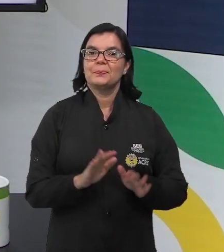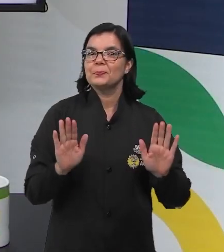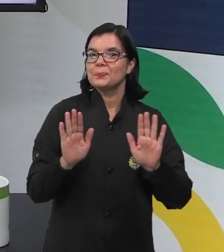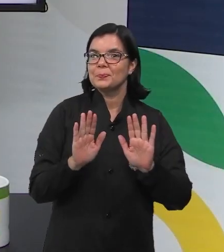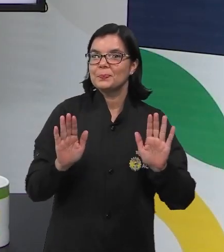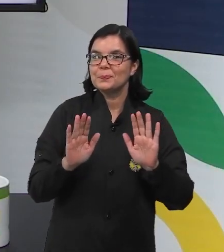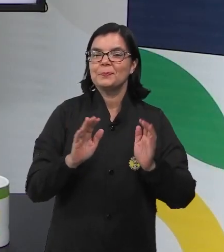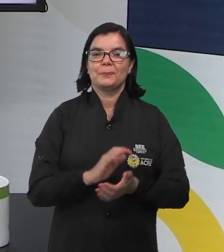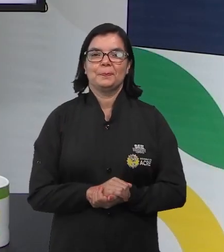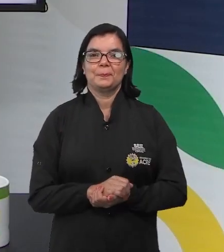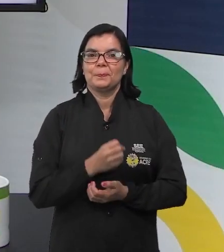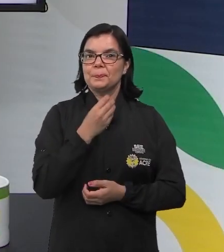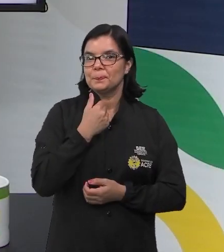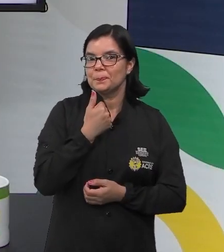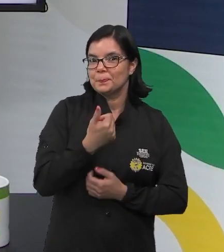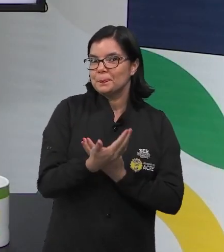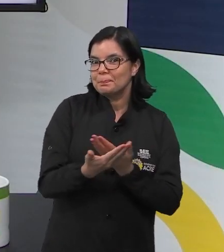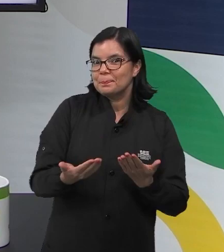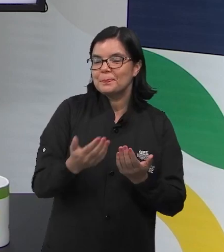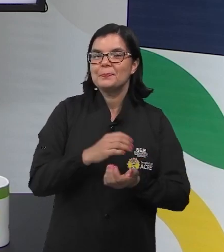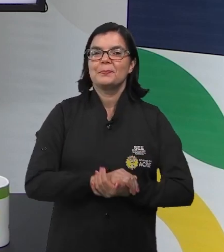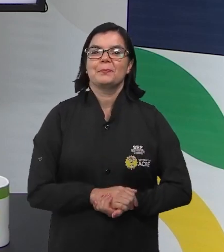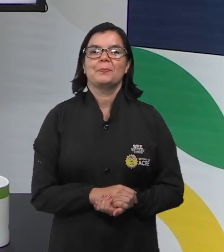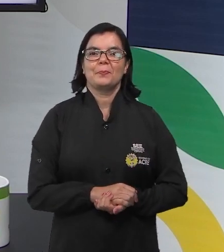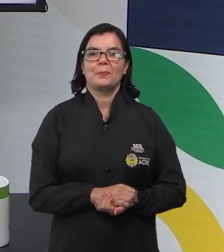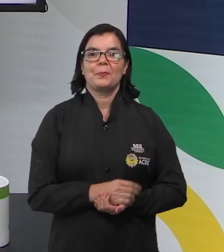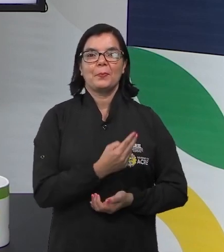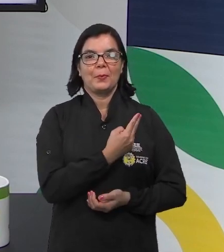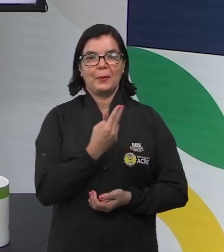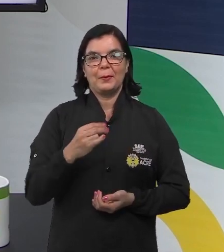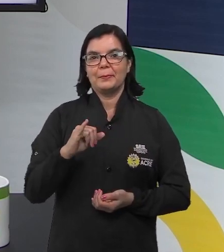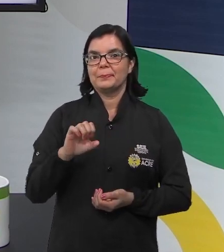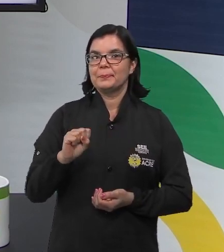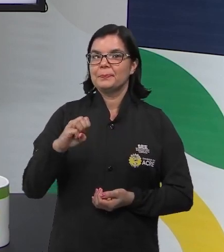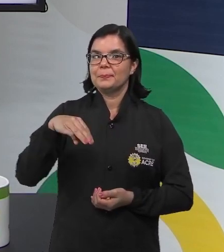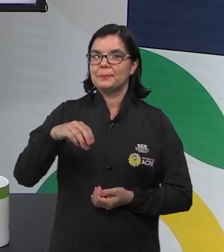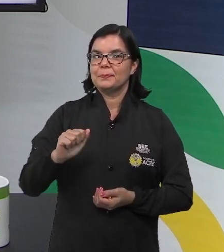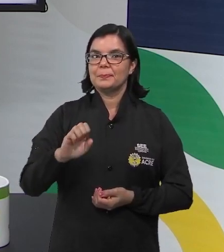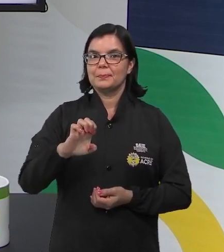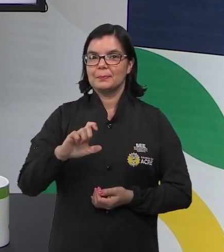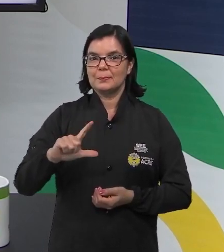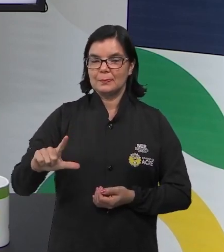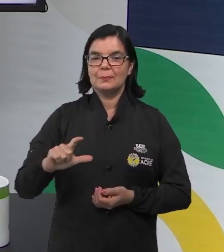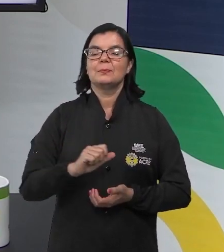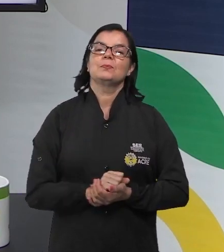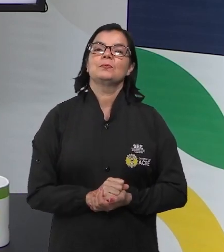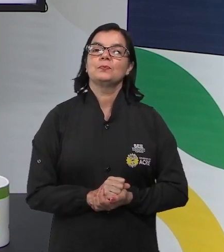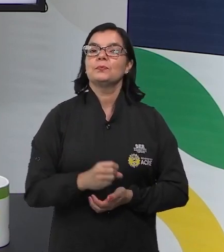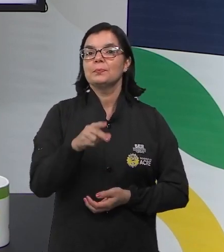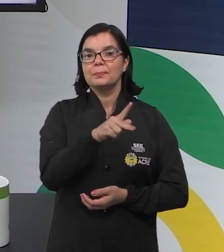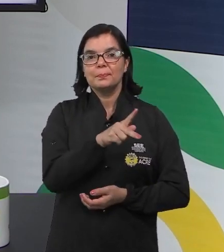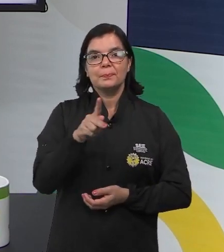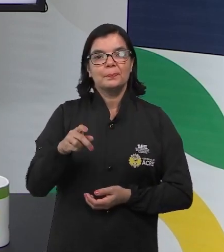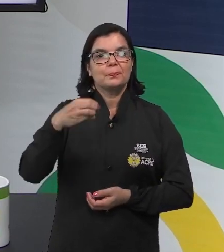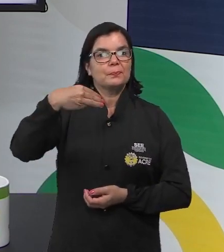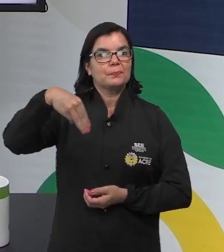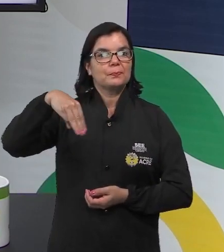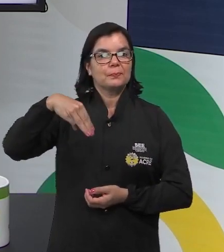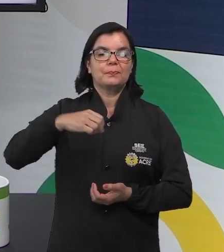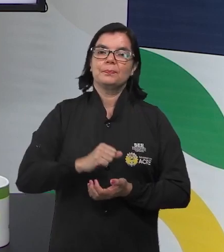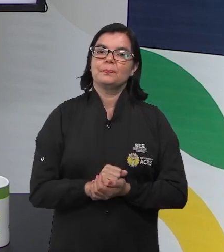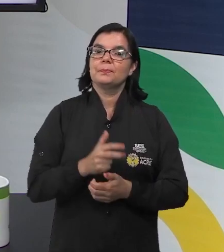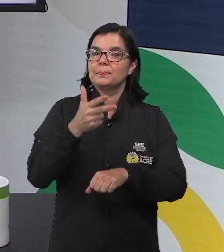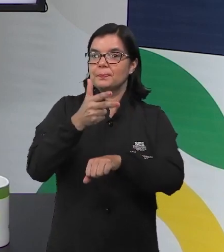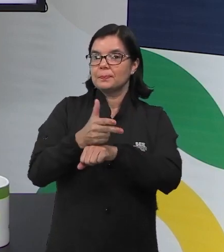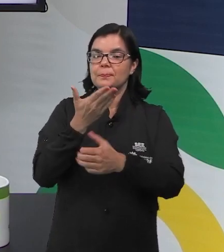Olá, tudo bem com vocês? O meu nome é Ismael Dourado, eu sou professor de matemática e nessa